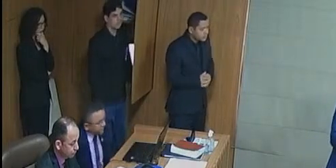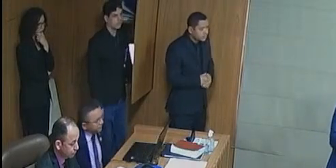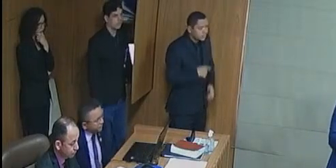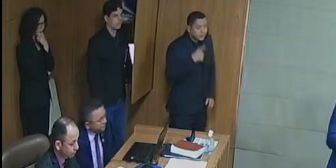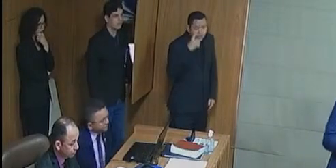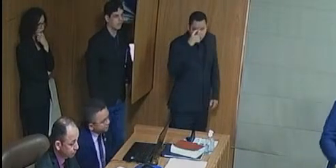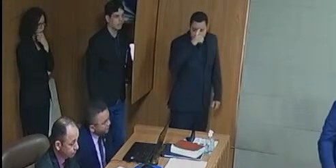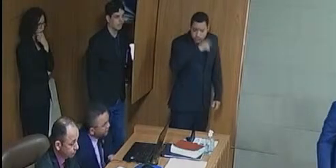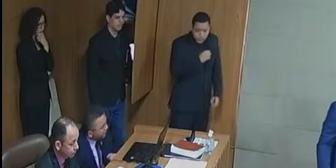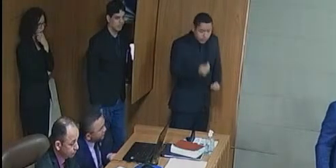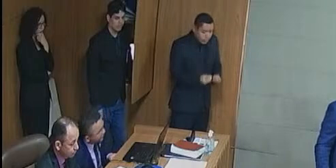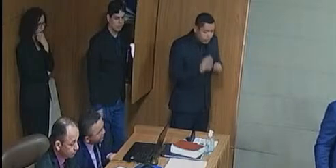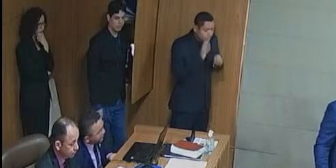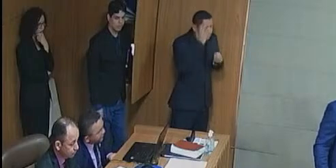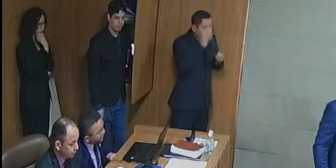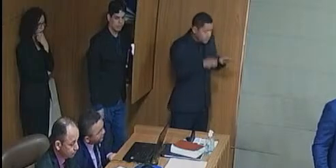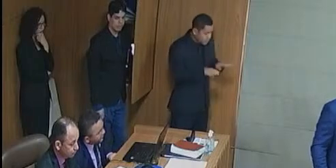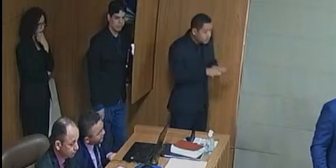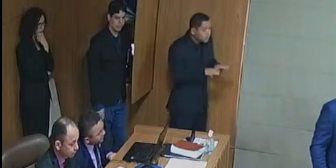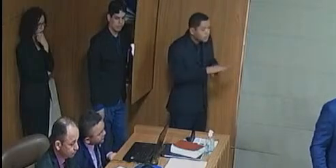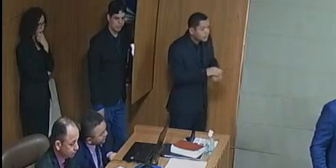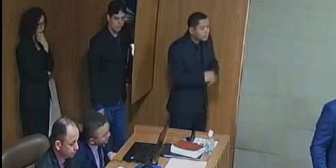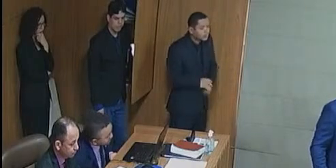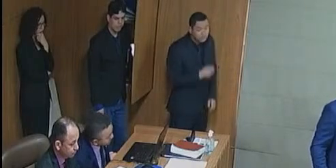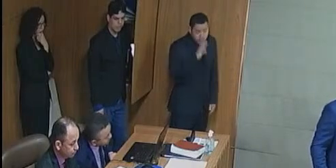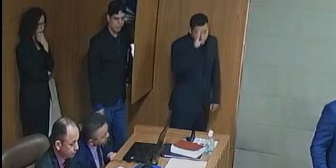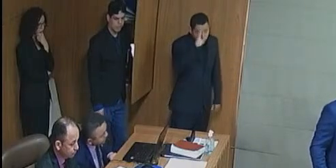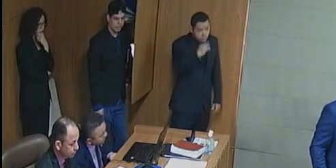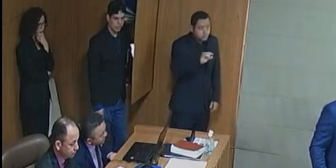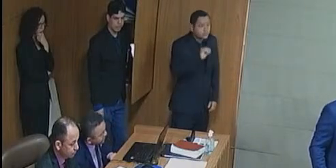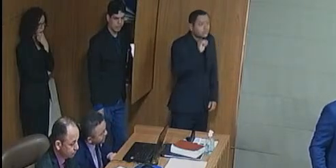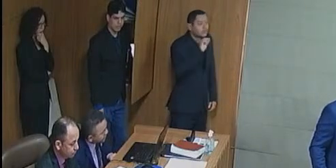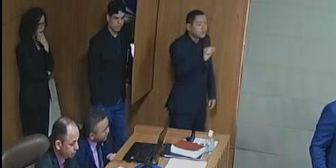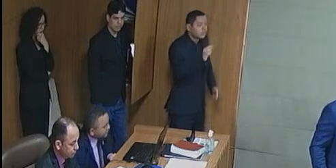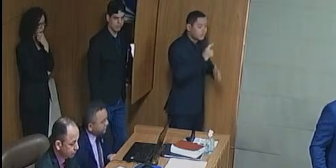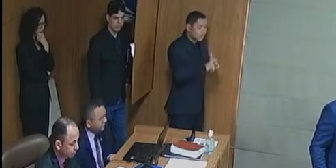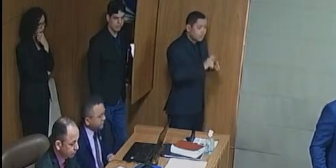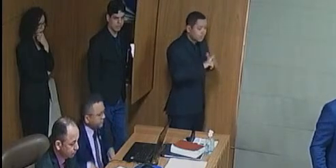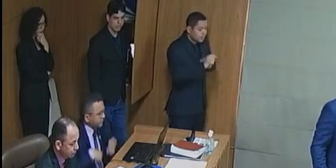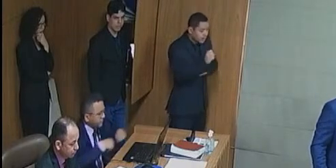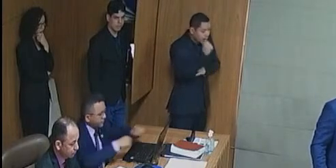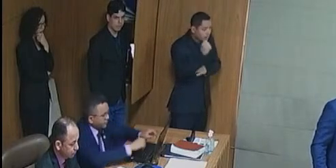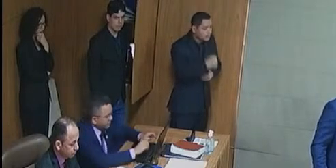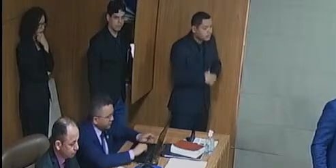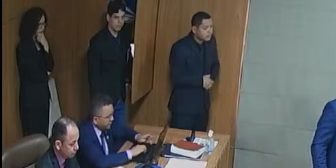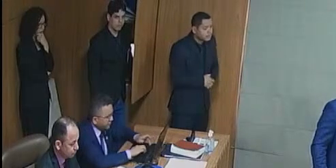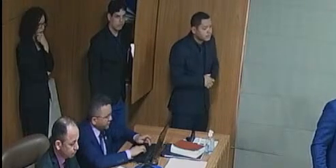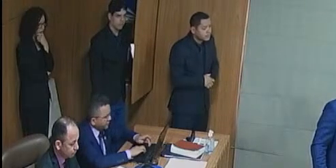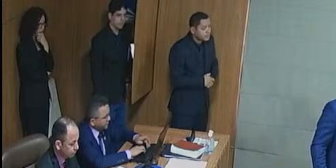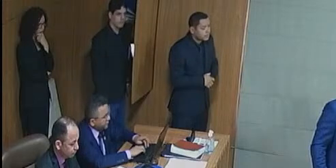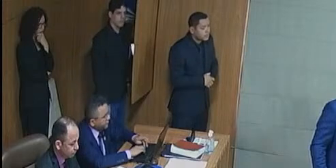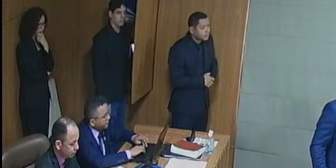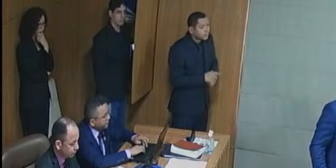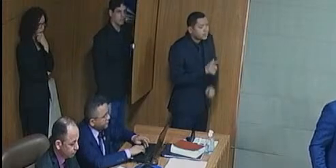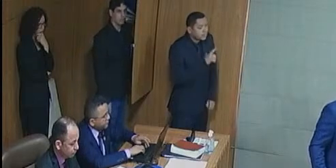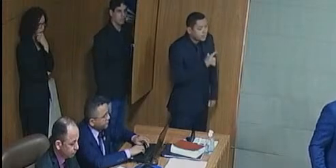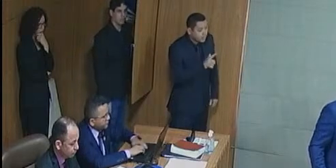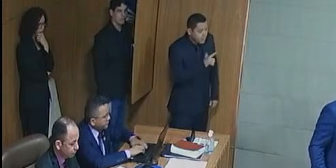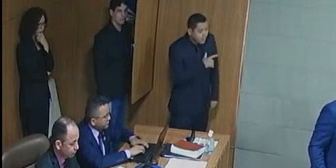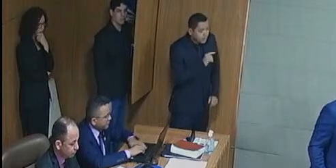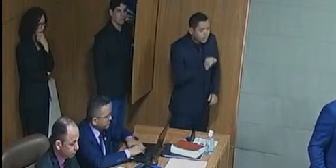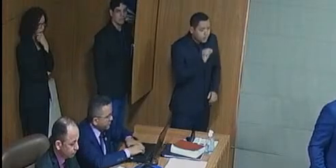difícil resolução sobretudo Uma acidez muito grande Uma acidez de relação